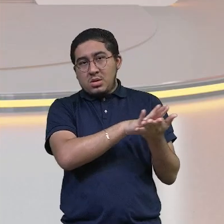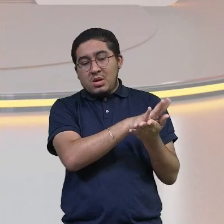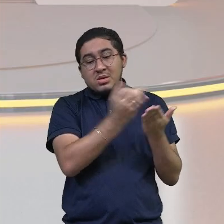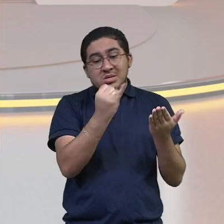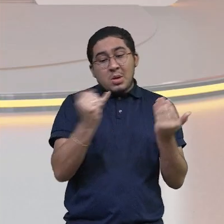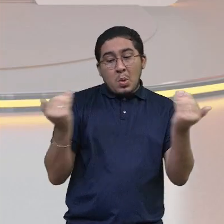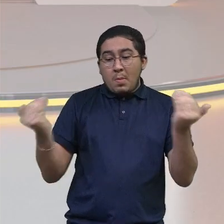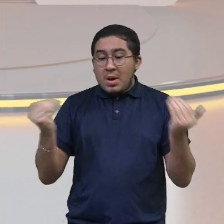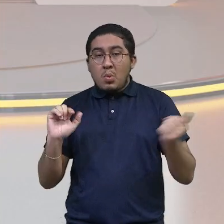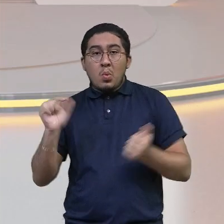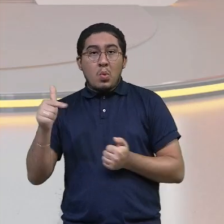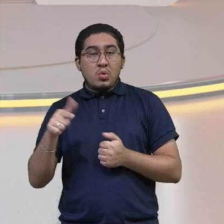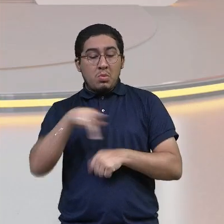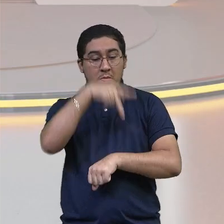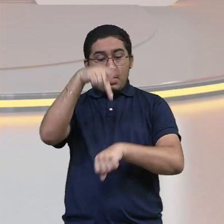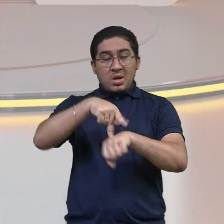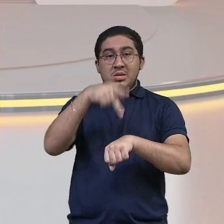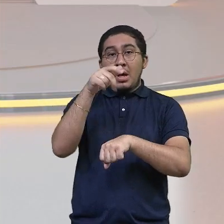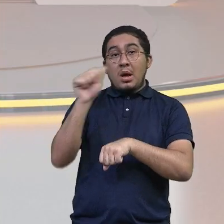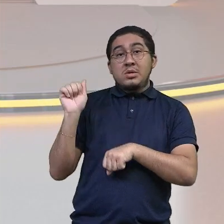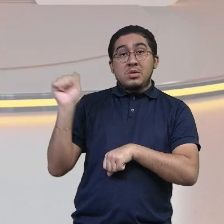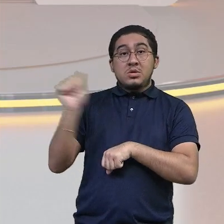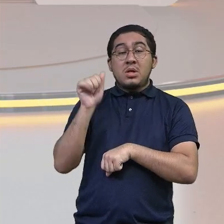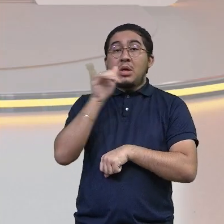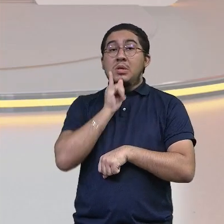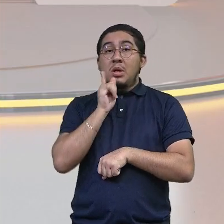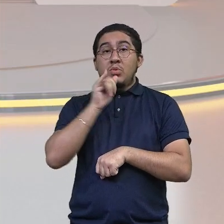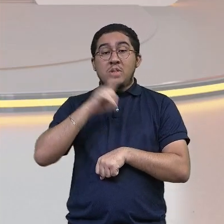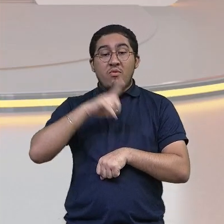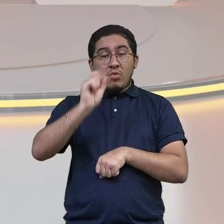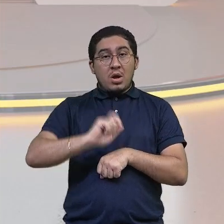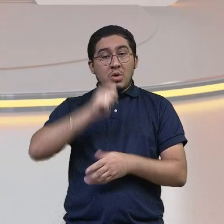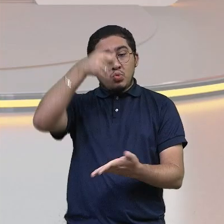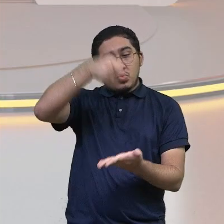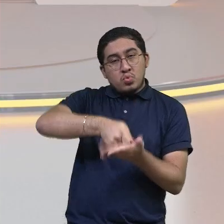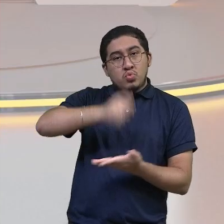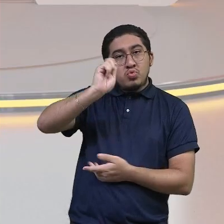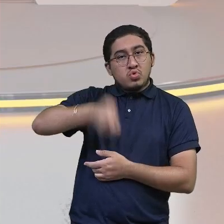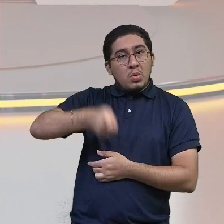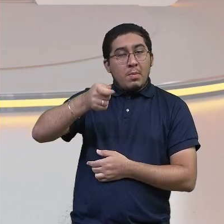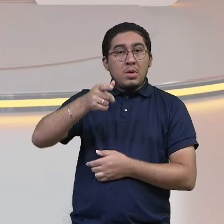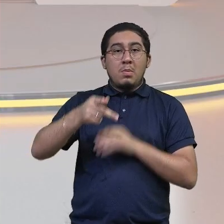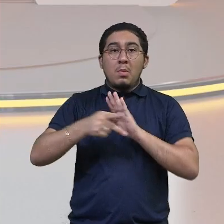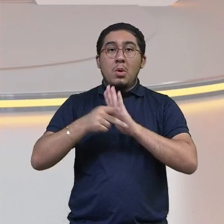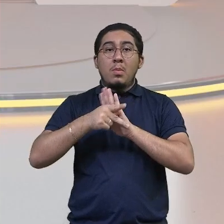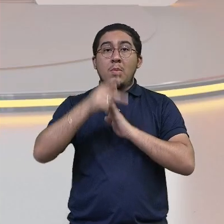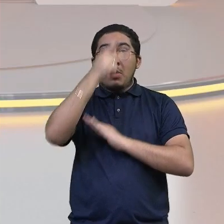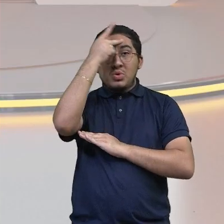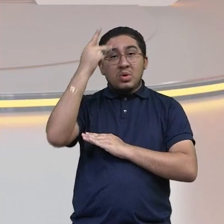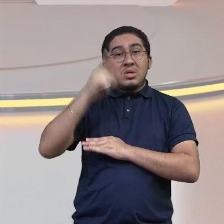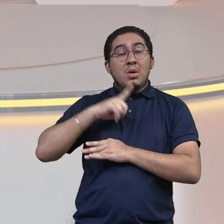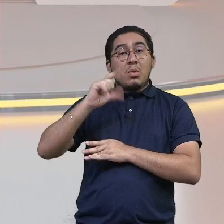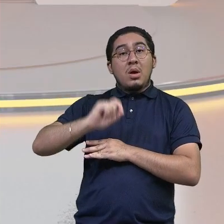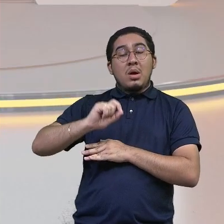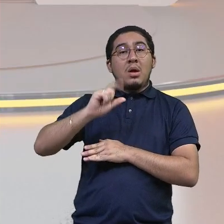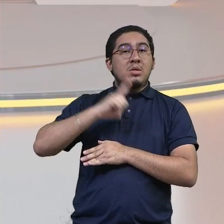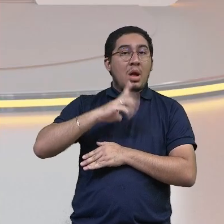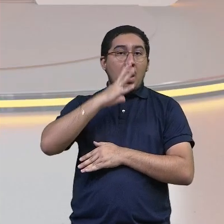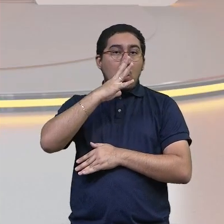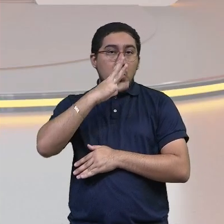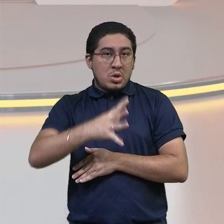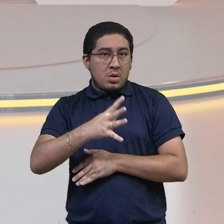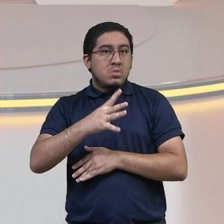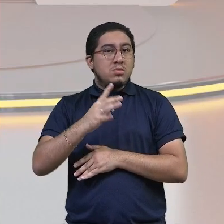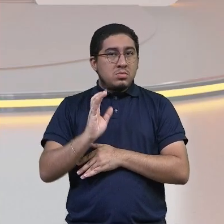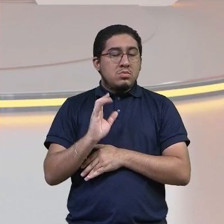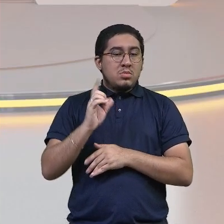na Argentina, por exemplo, a gente já teve o julgamento dos que foram acusados, né, de estarem à frente desse